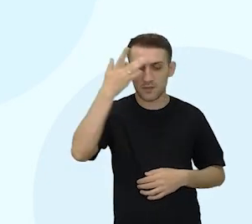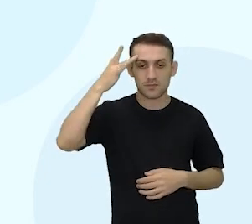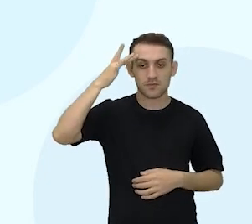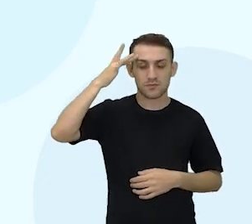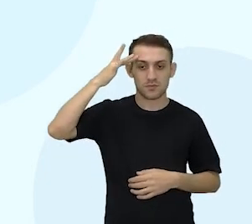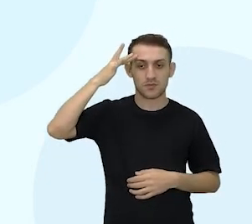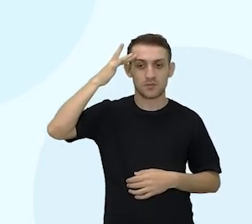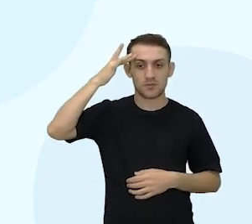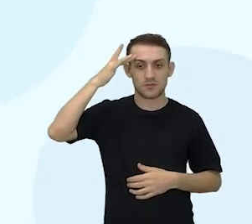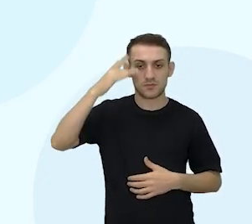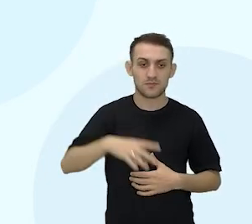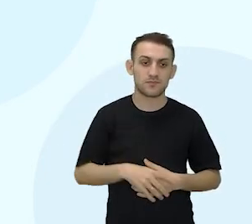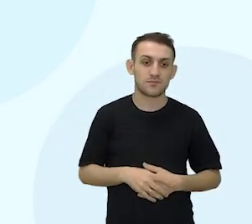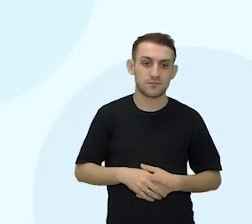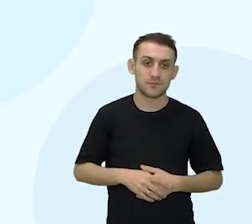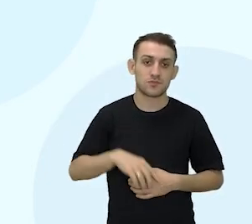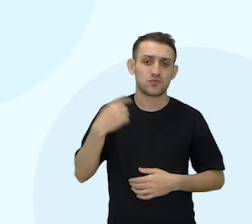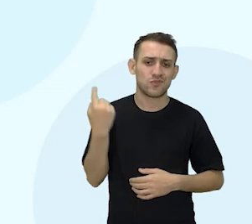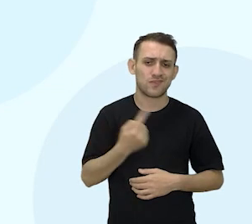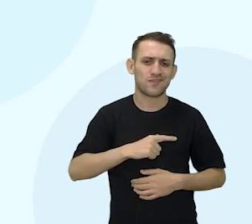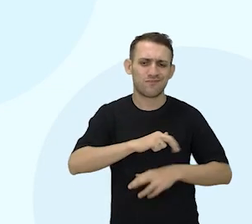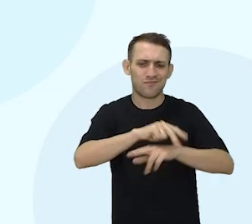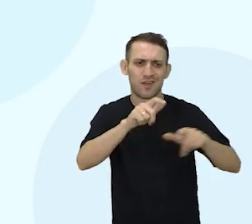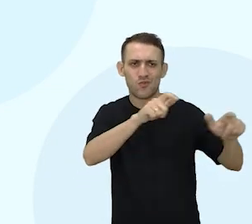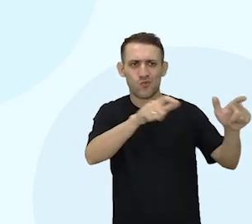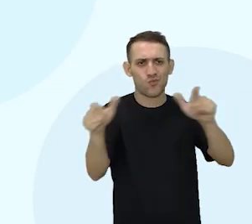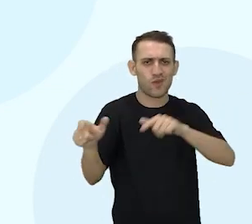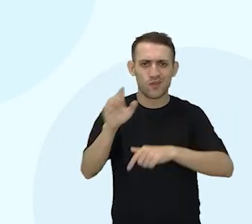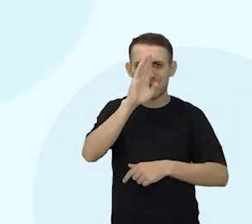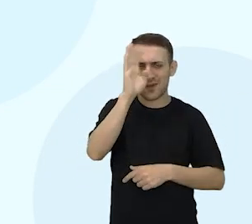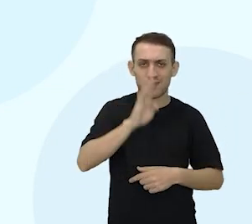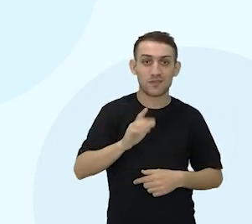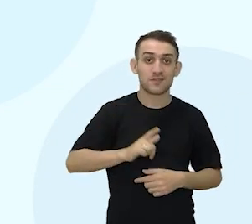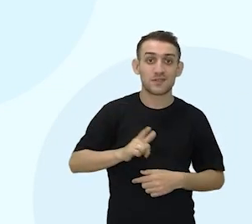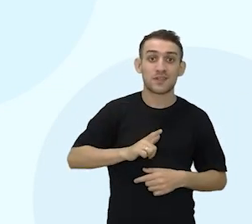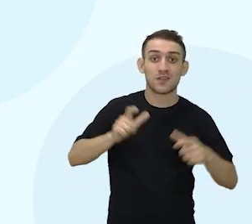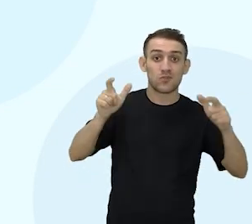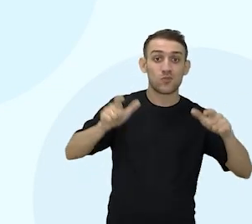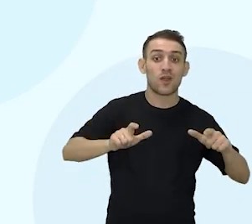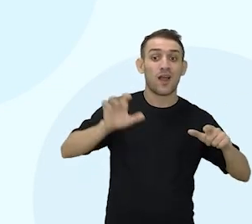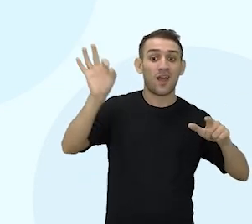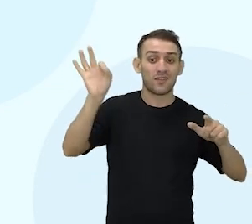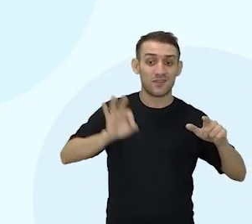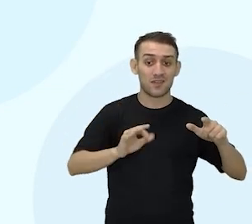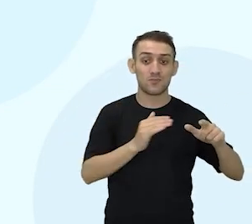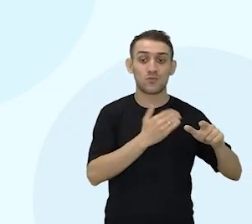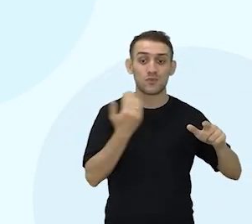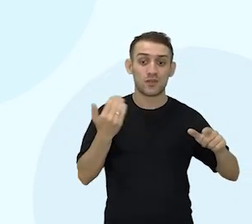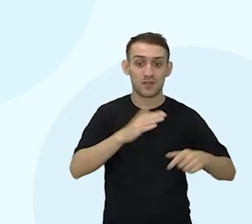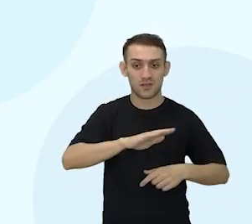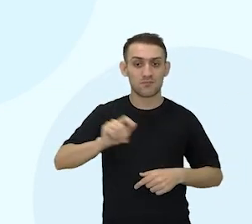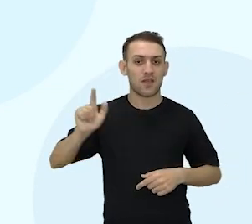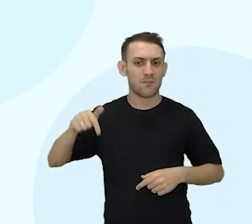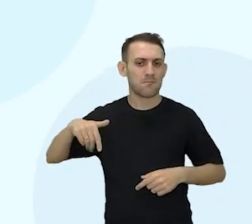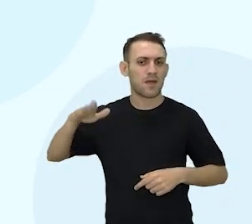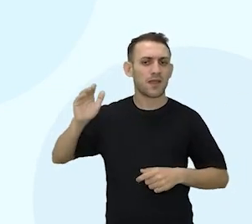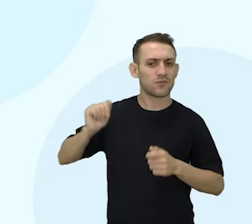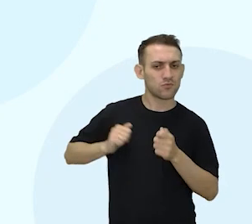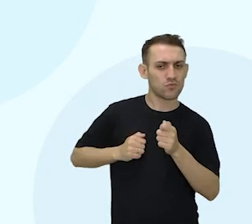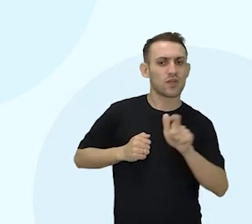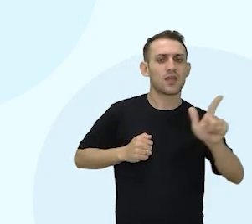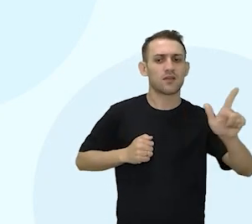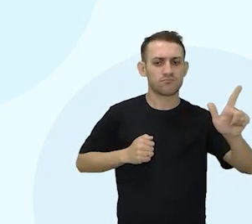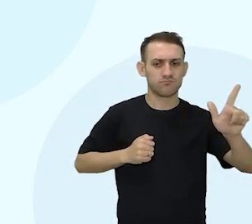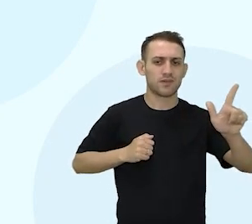Então, a gente tem várias localidades no Brasil, tem localidades onde a taxa de mortalidade infantil é mais alta do que outras, isso